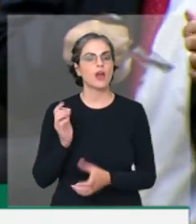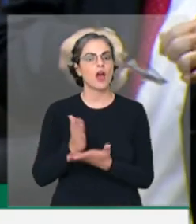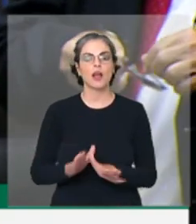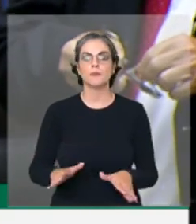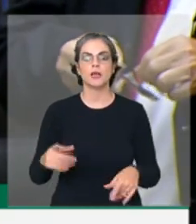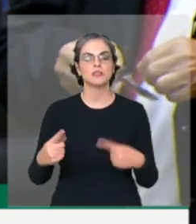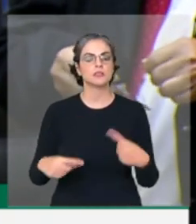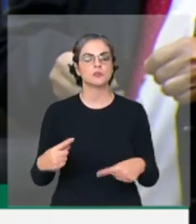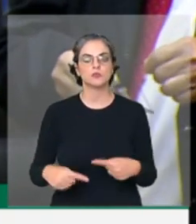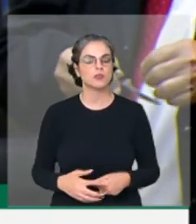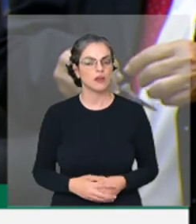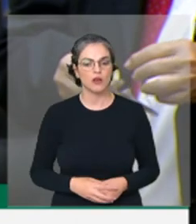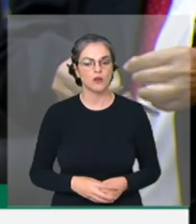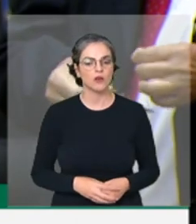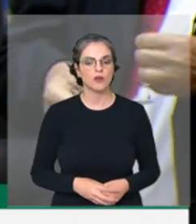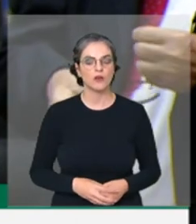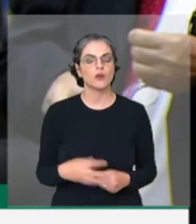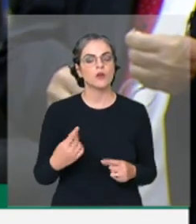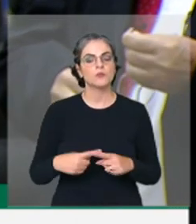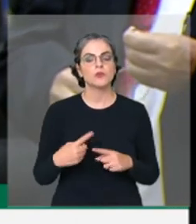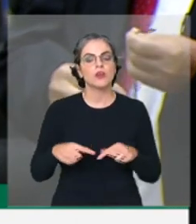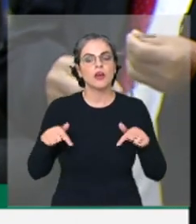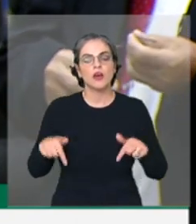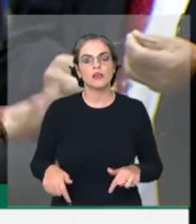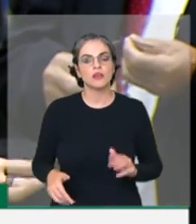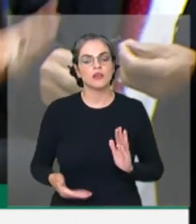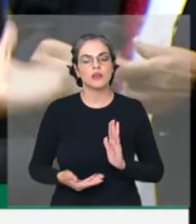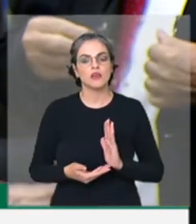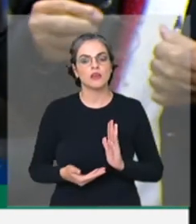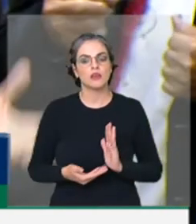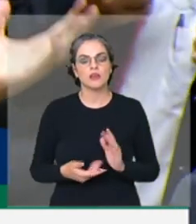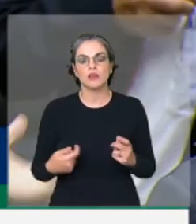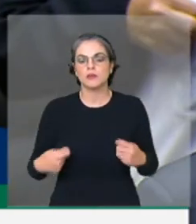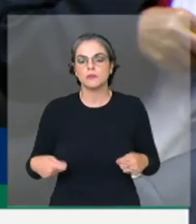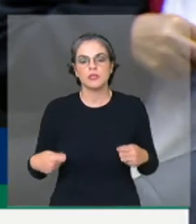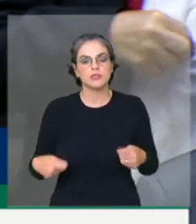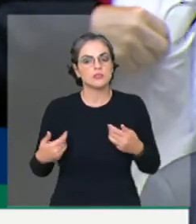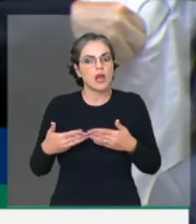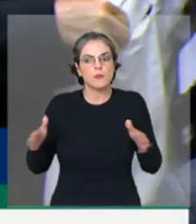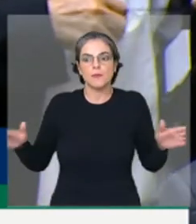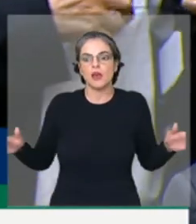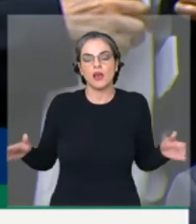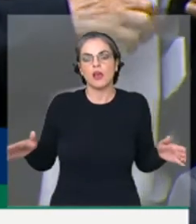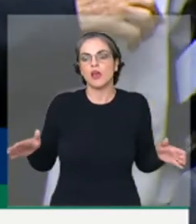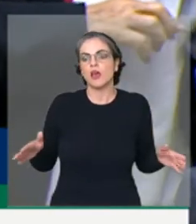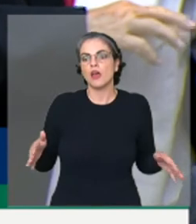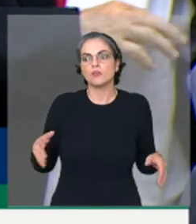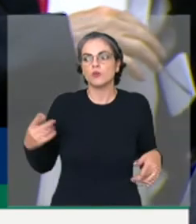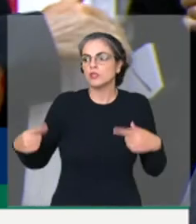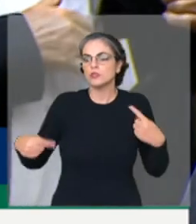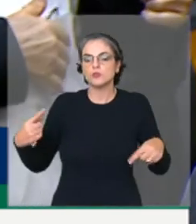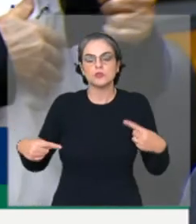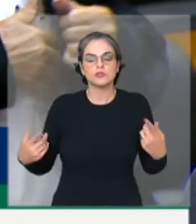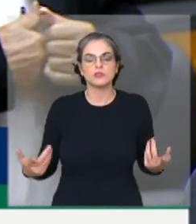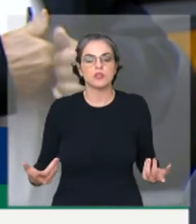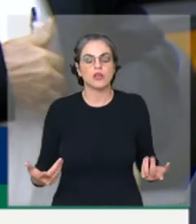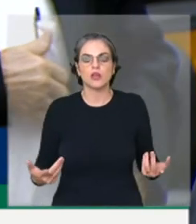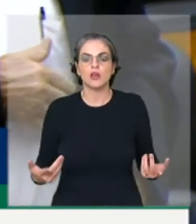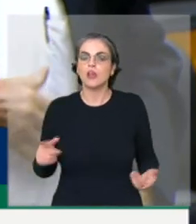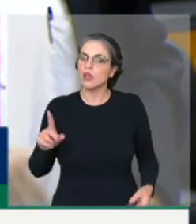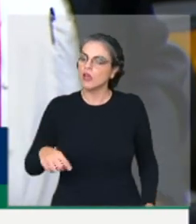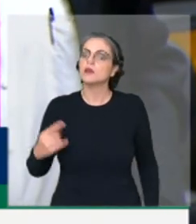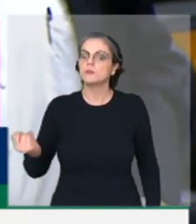é inaceitável que essa casa não abra para os parlamentares a discussão de algo que é